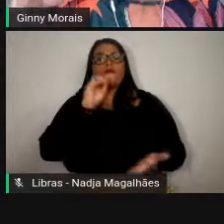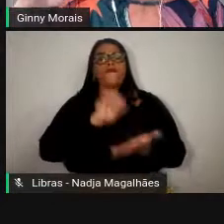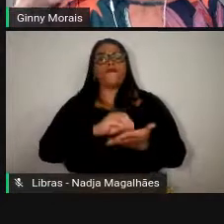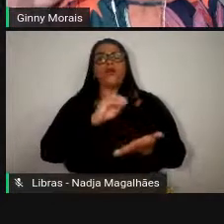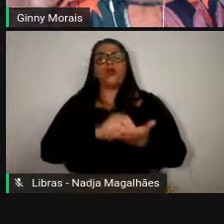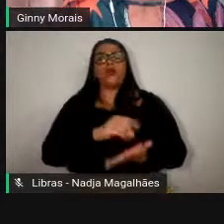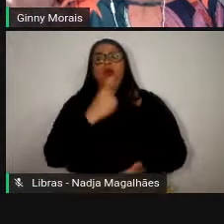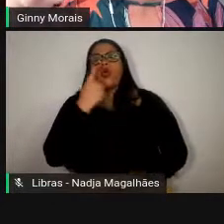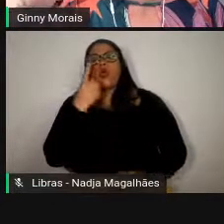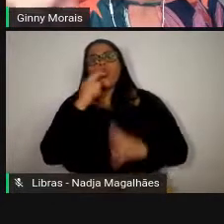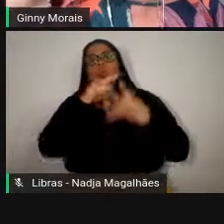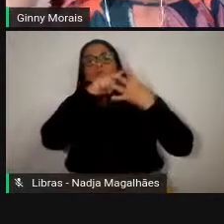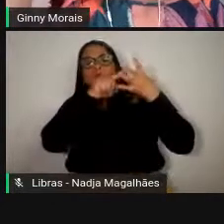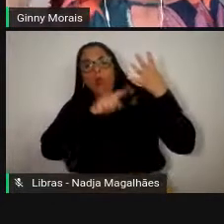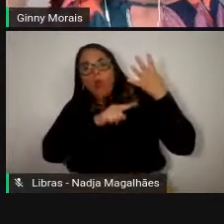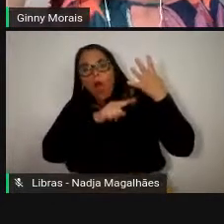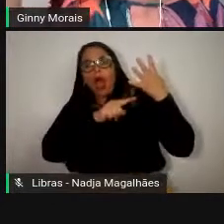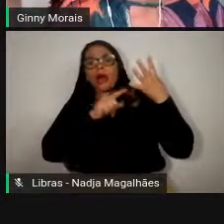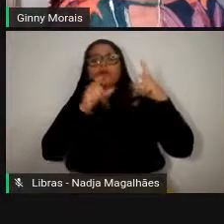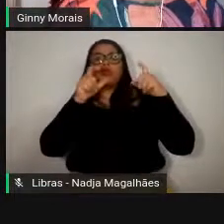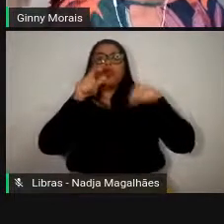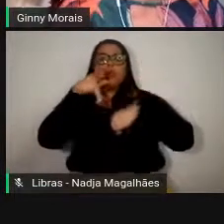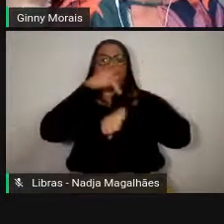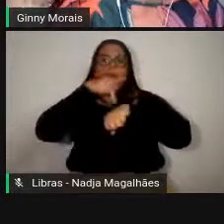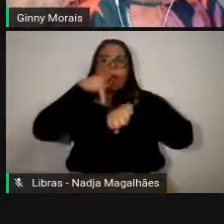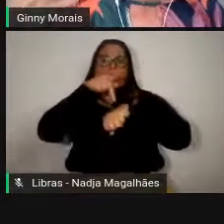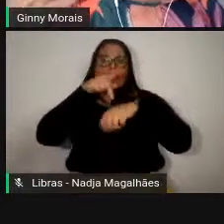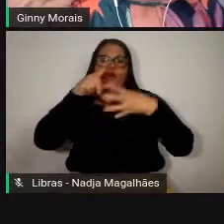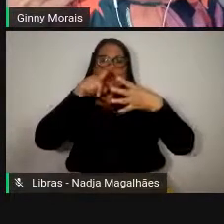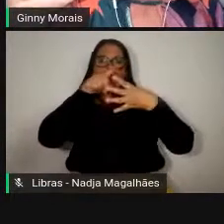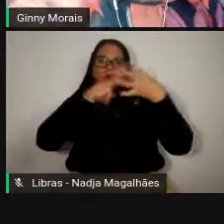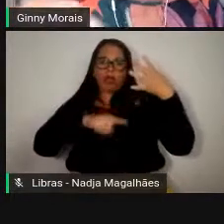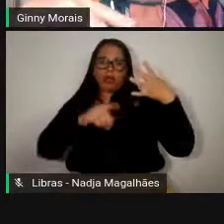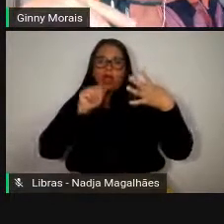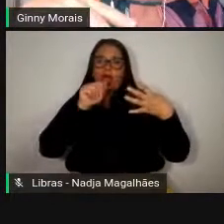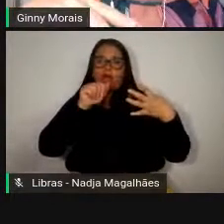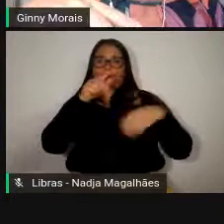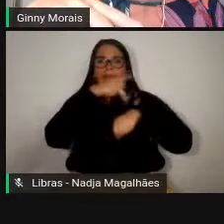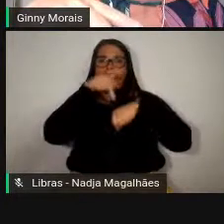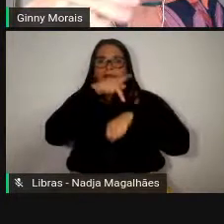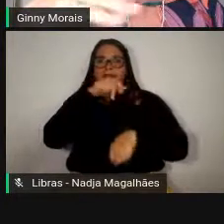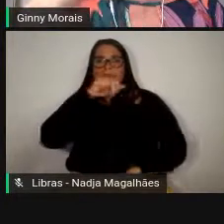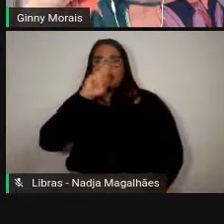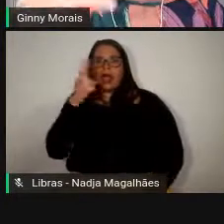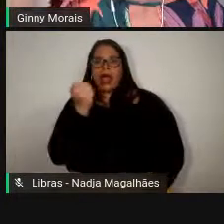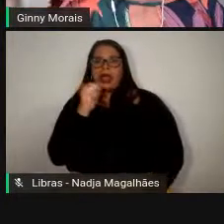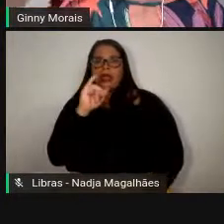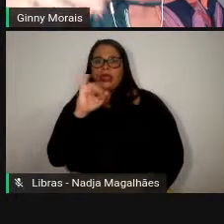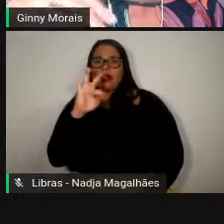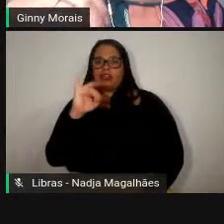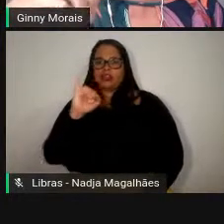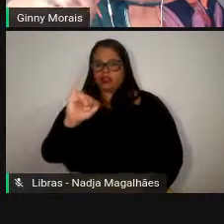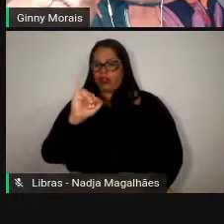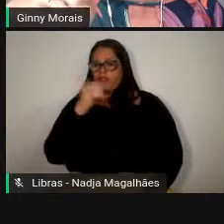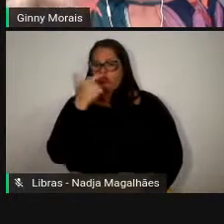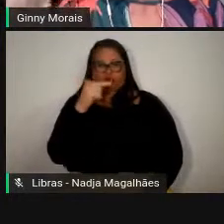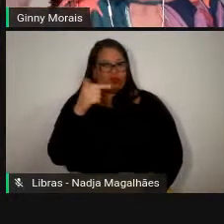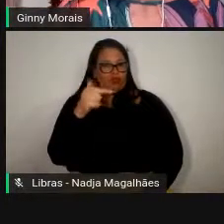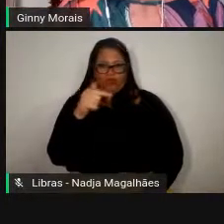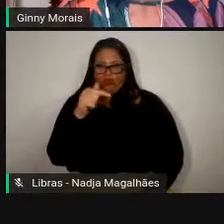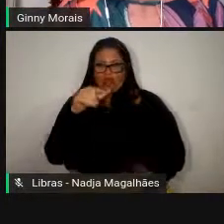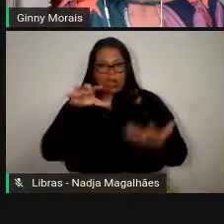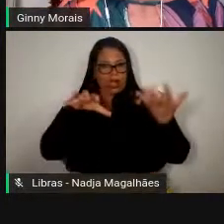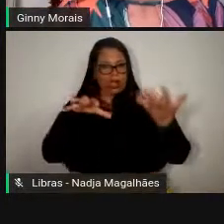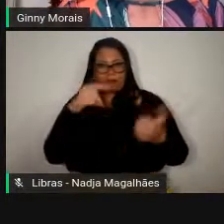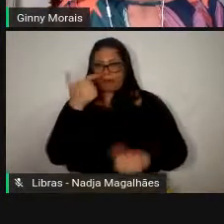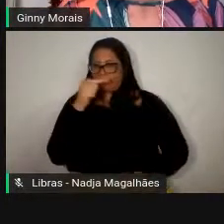em 4 casas legislativas de 2 países. Só não existe no Haiti, que né, na Câmara e no Senado do Haiti,